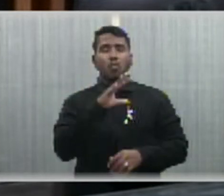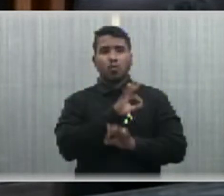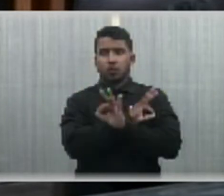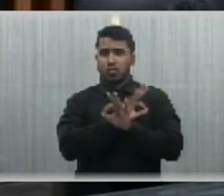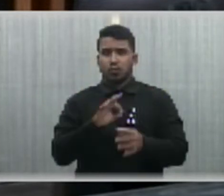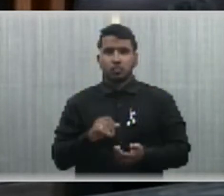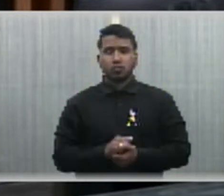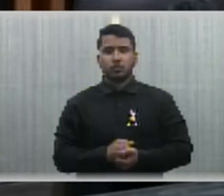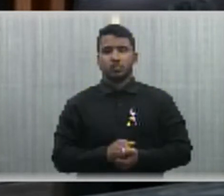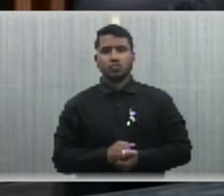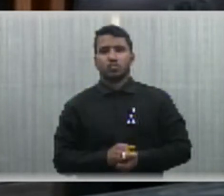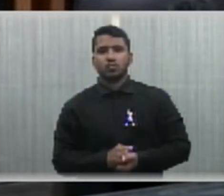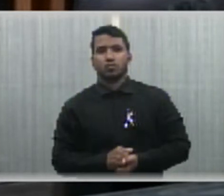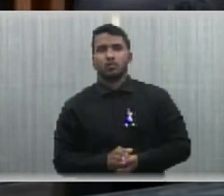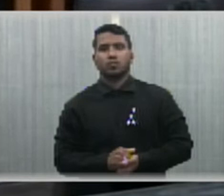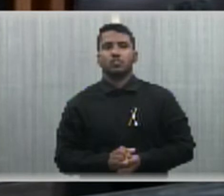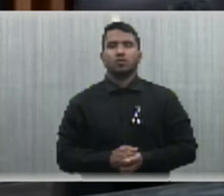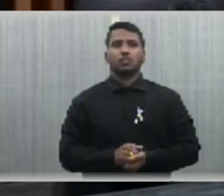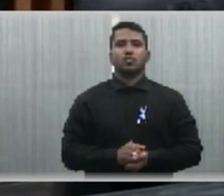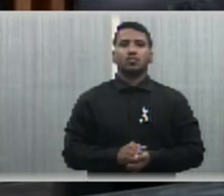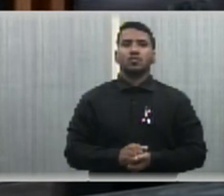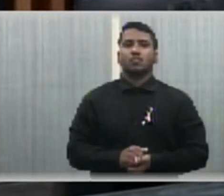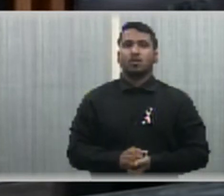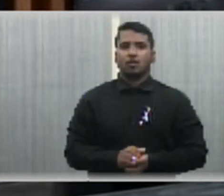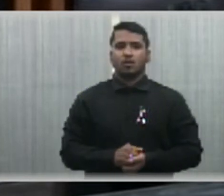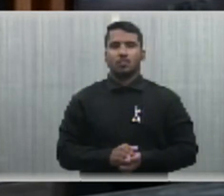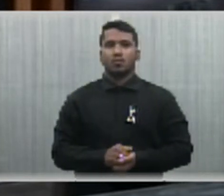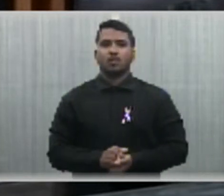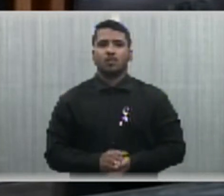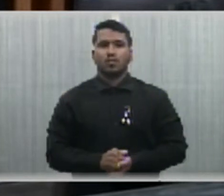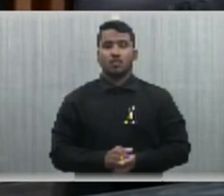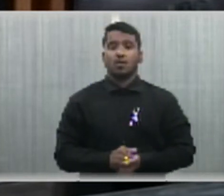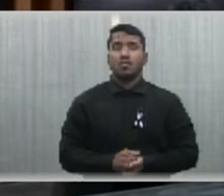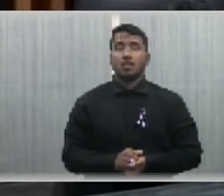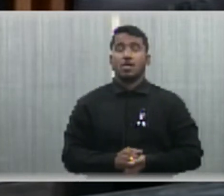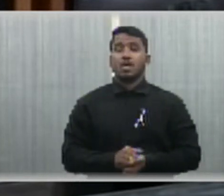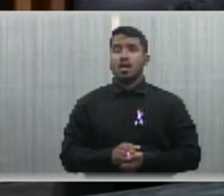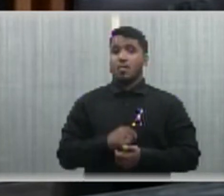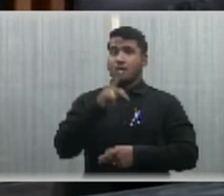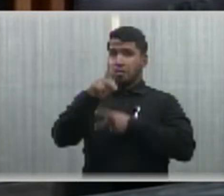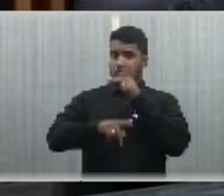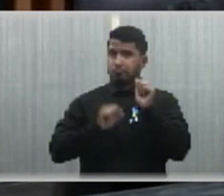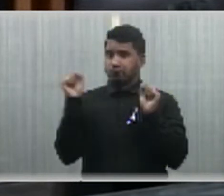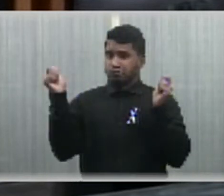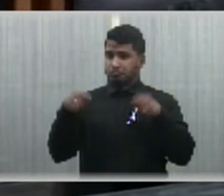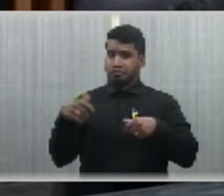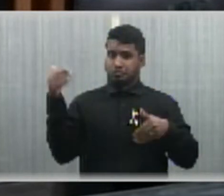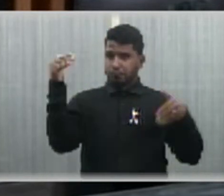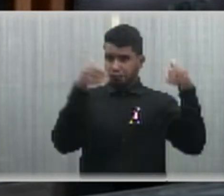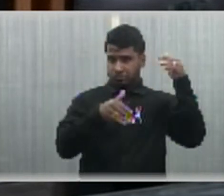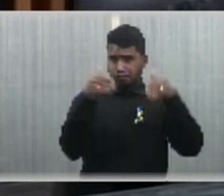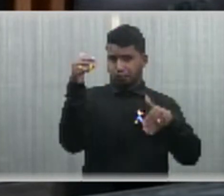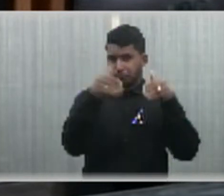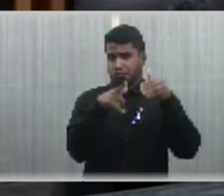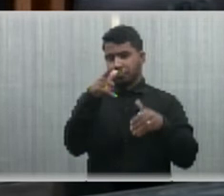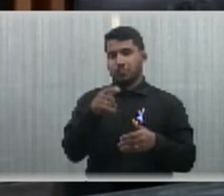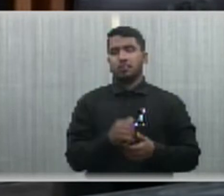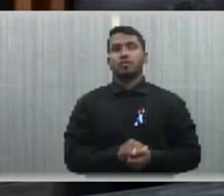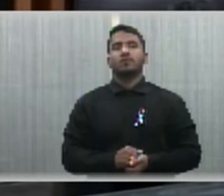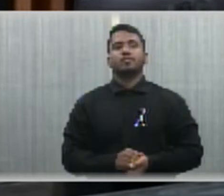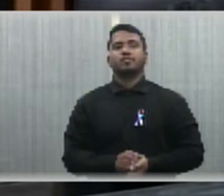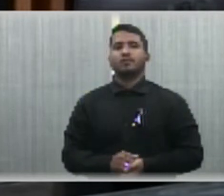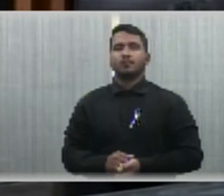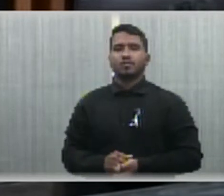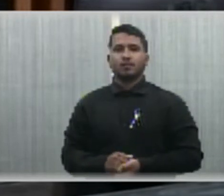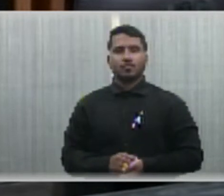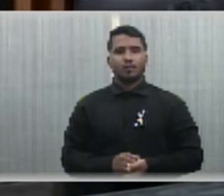que possa ser atrativo para a comunidade teresinense, para a comunidade piauiense, mas